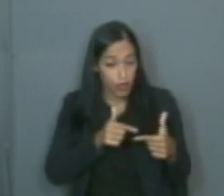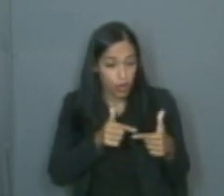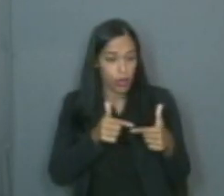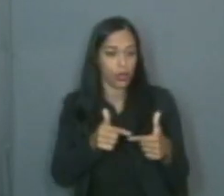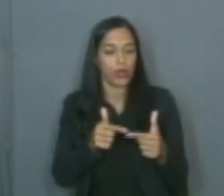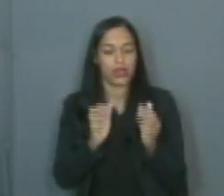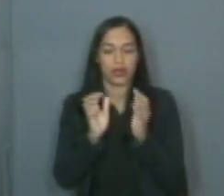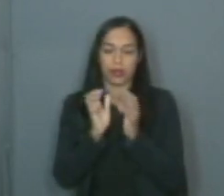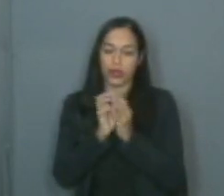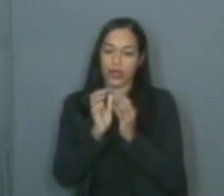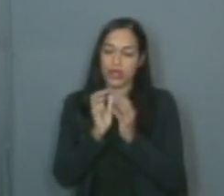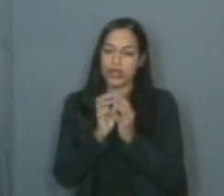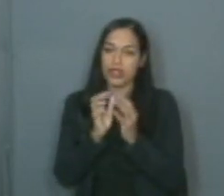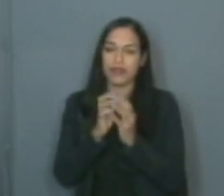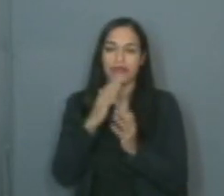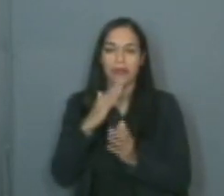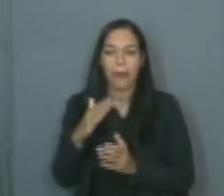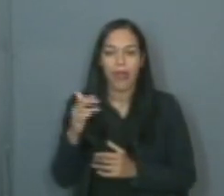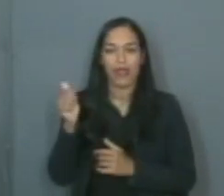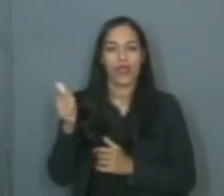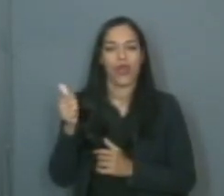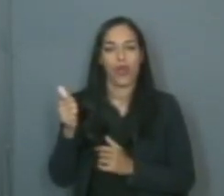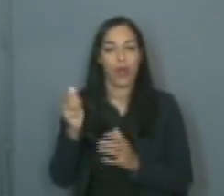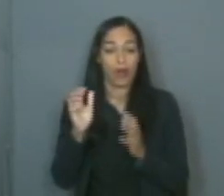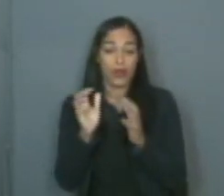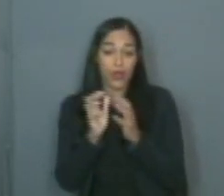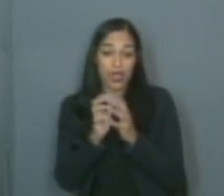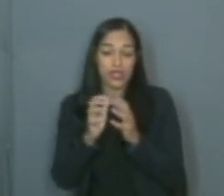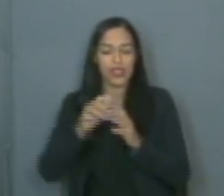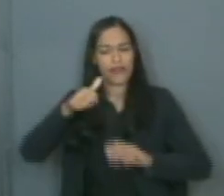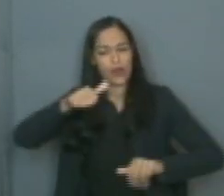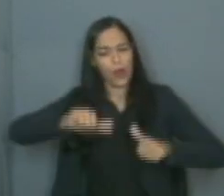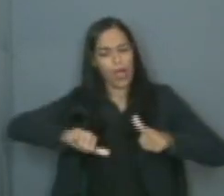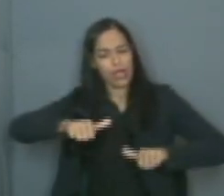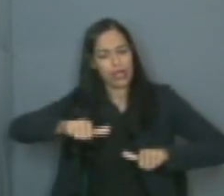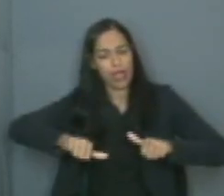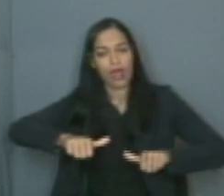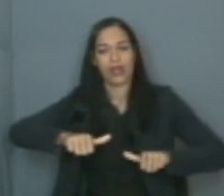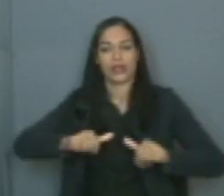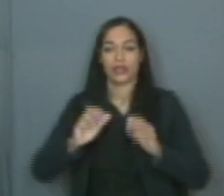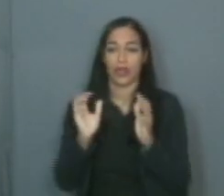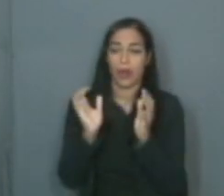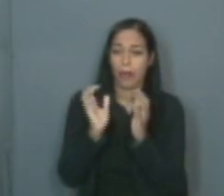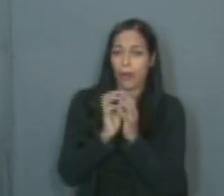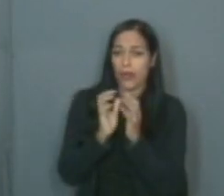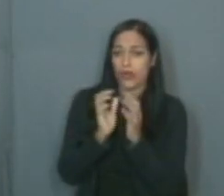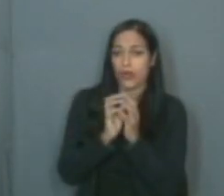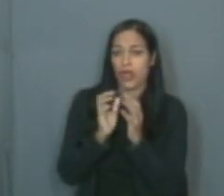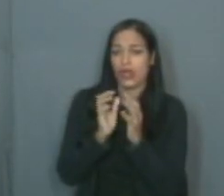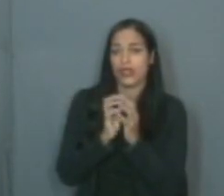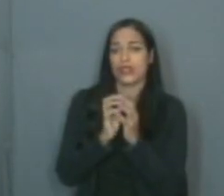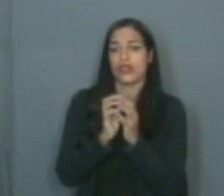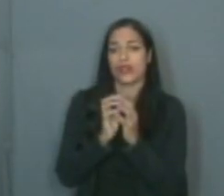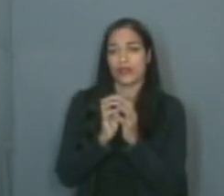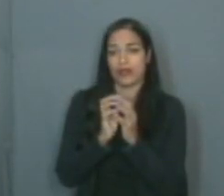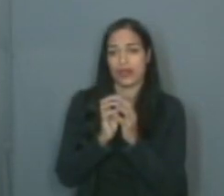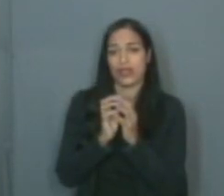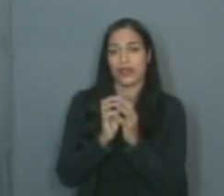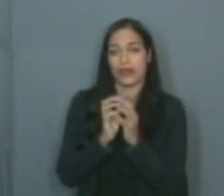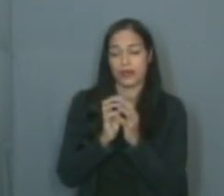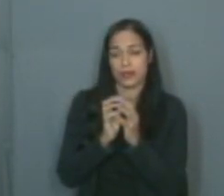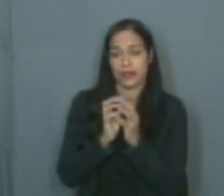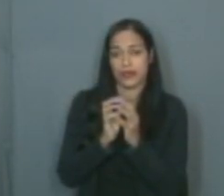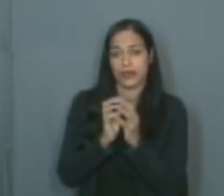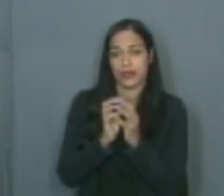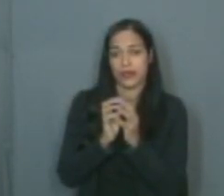Recife melhor, por um Recife com qualidade, por um Recife que possa